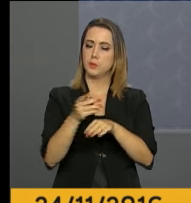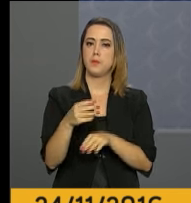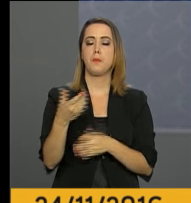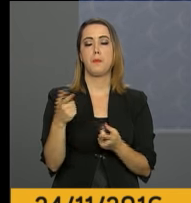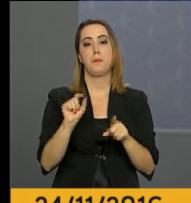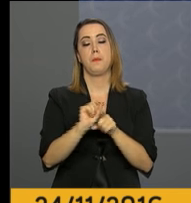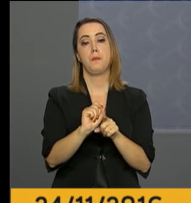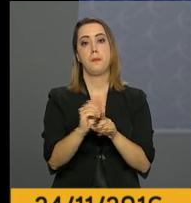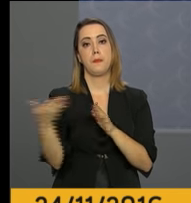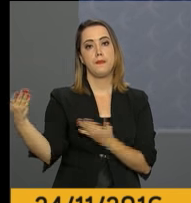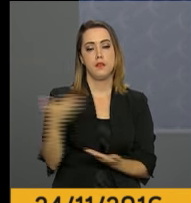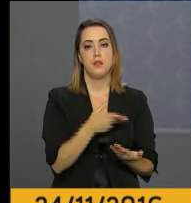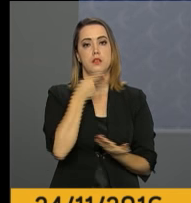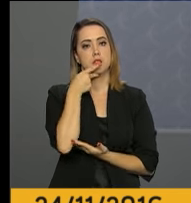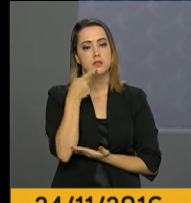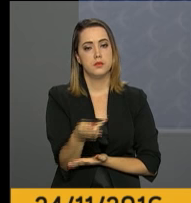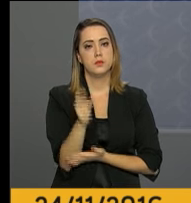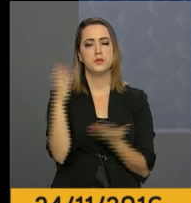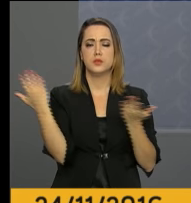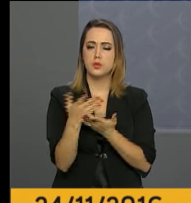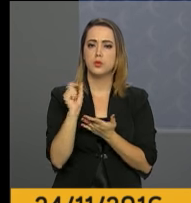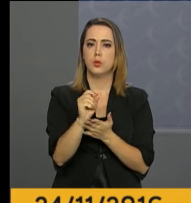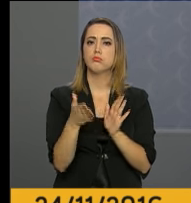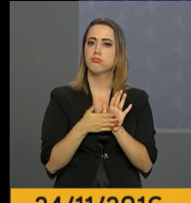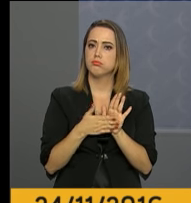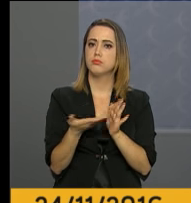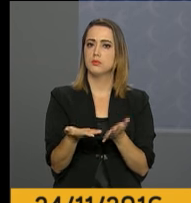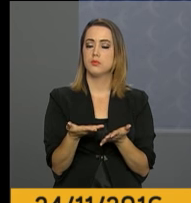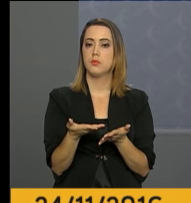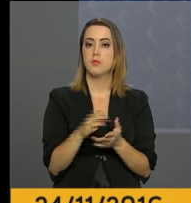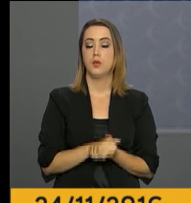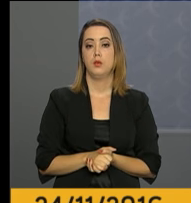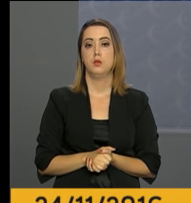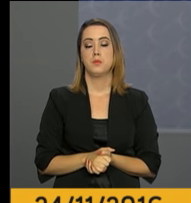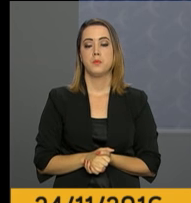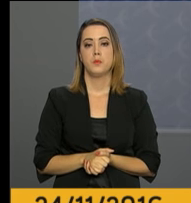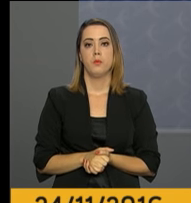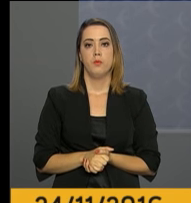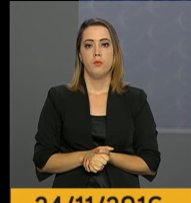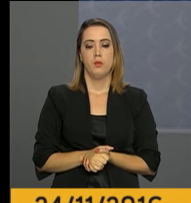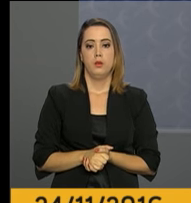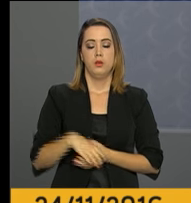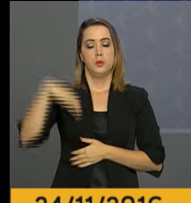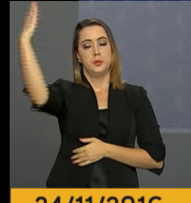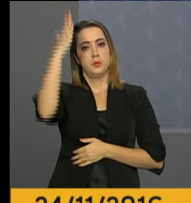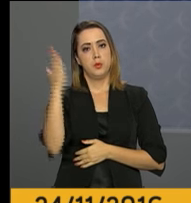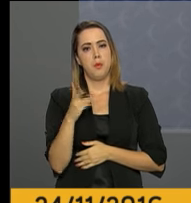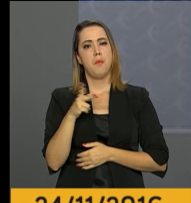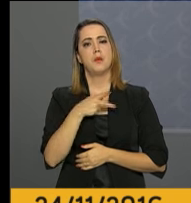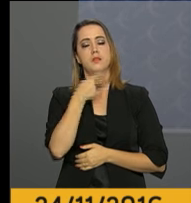92 vem reforçar esse pressuposto o o o e os senhores eh quando nós falamos de